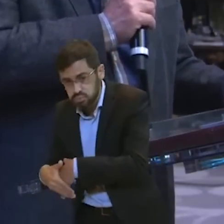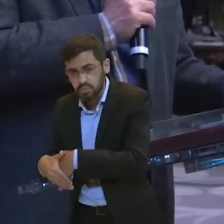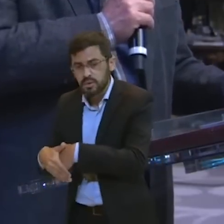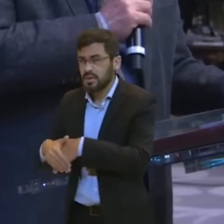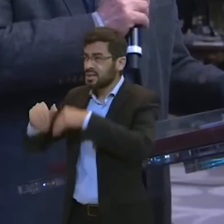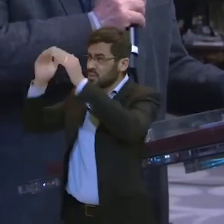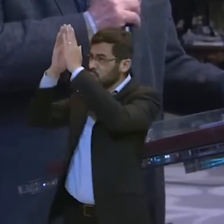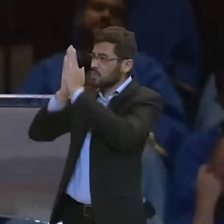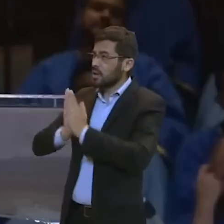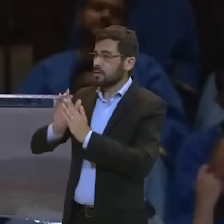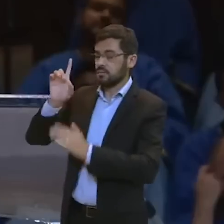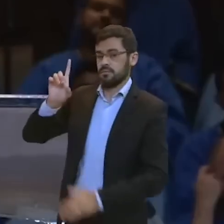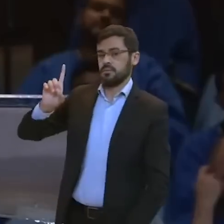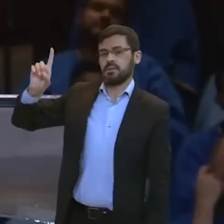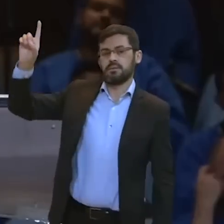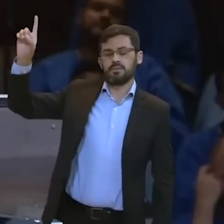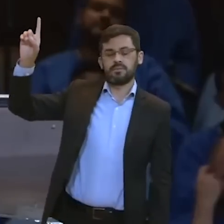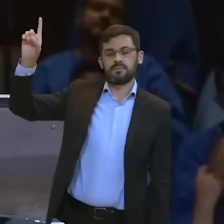e o adoraram.